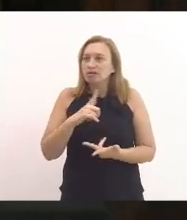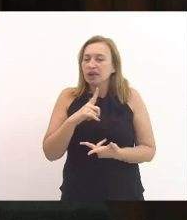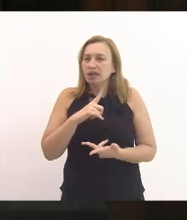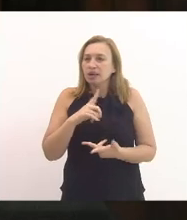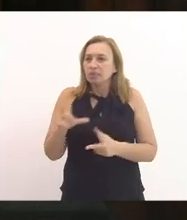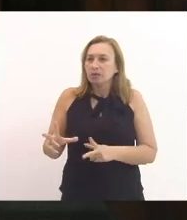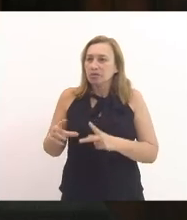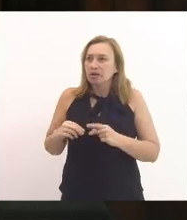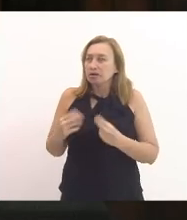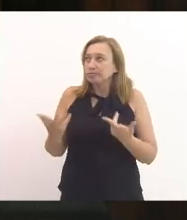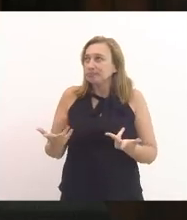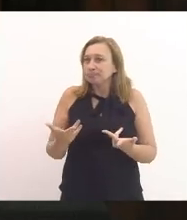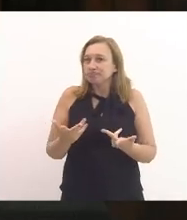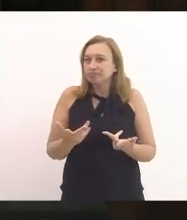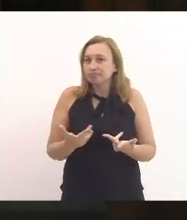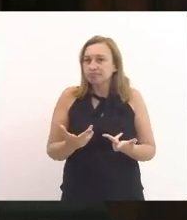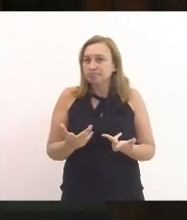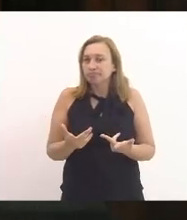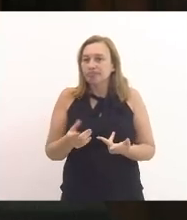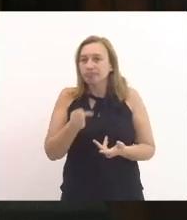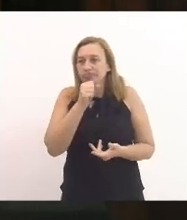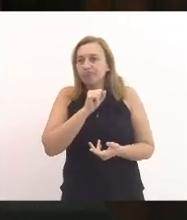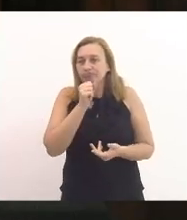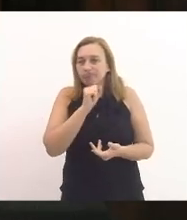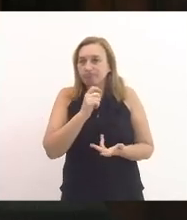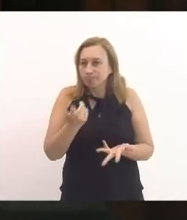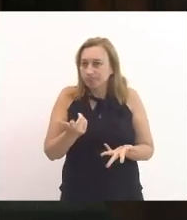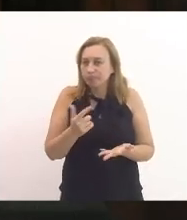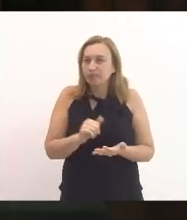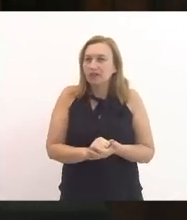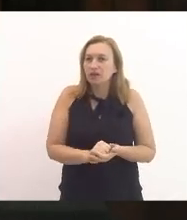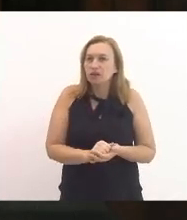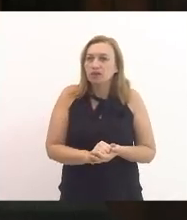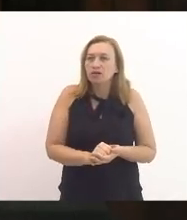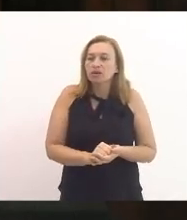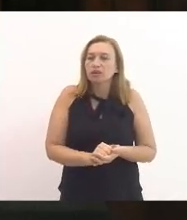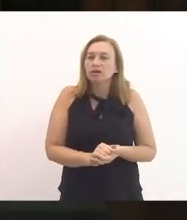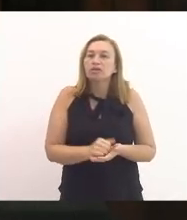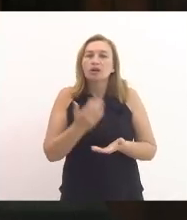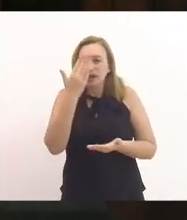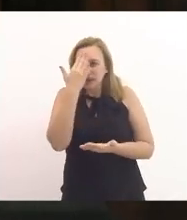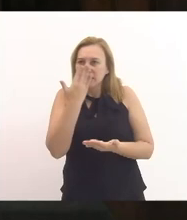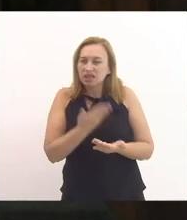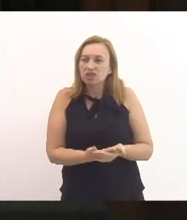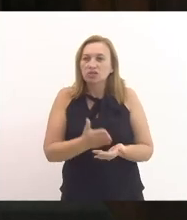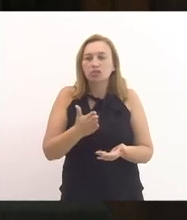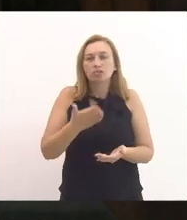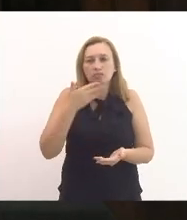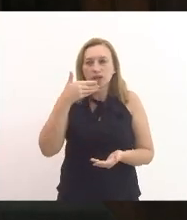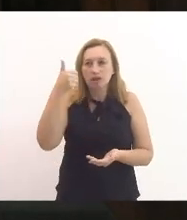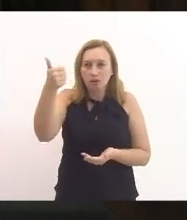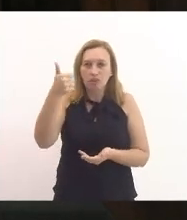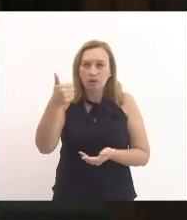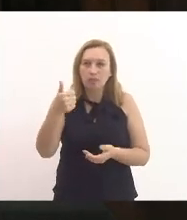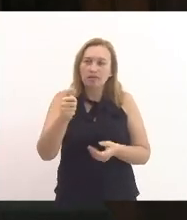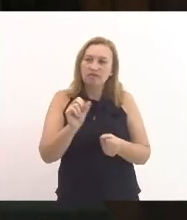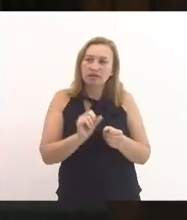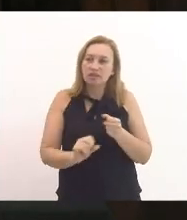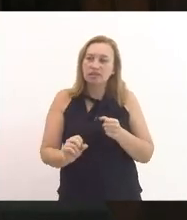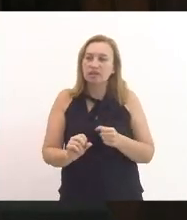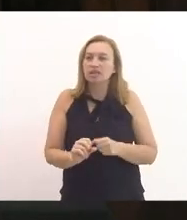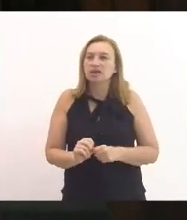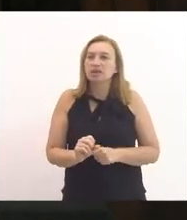é e por antiguidade então que se que seja feito acredito que a forma mais correta seja